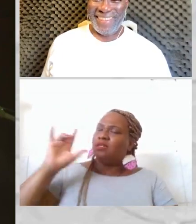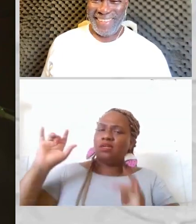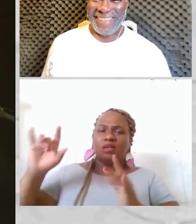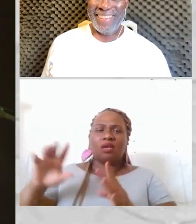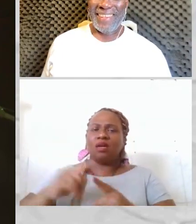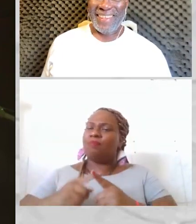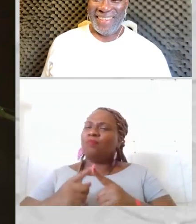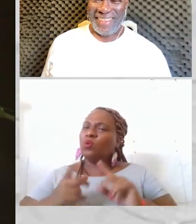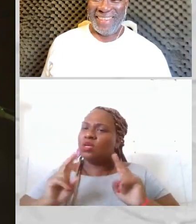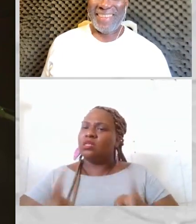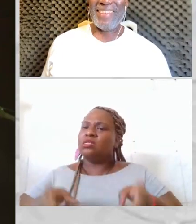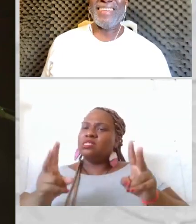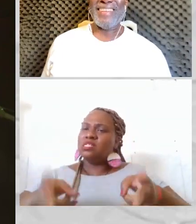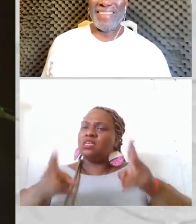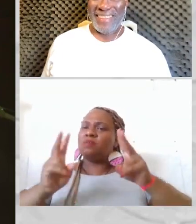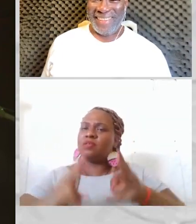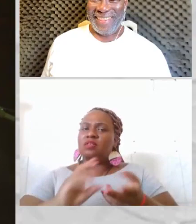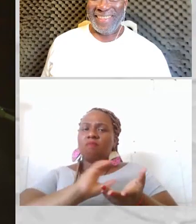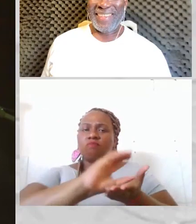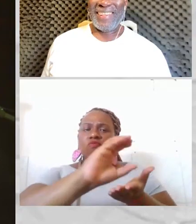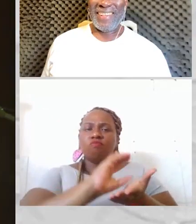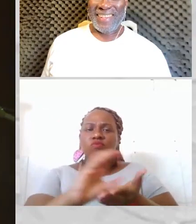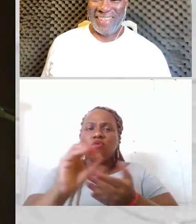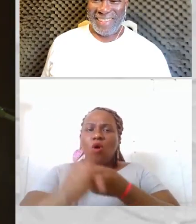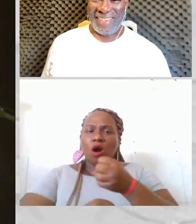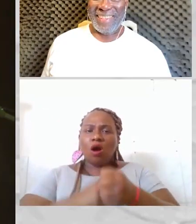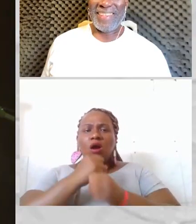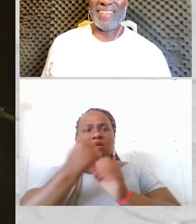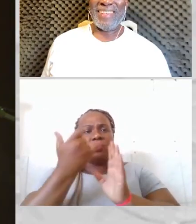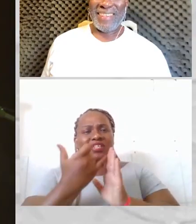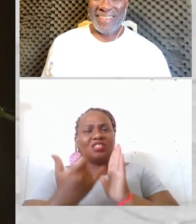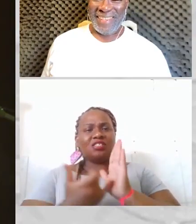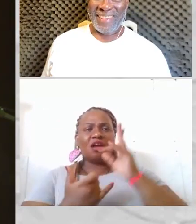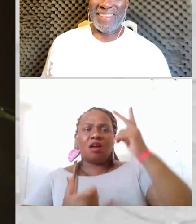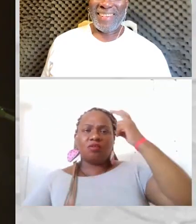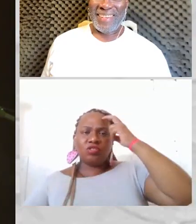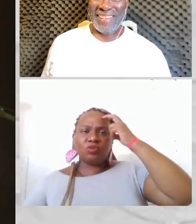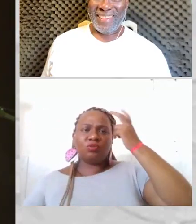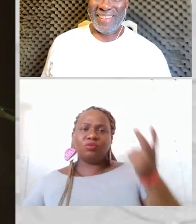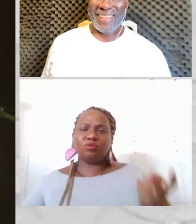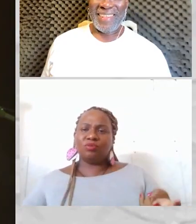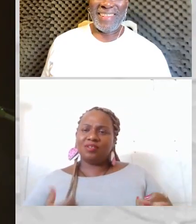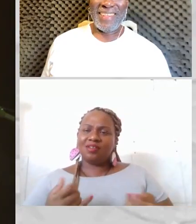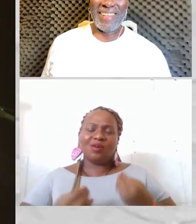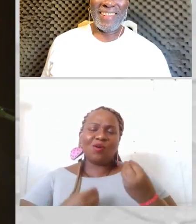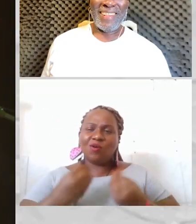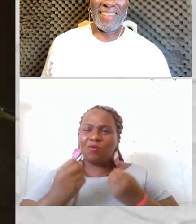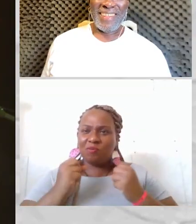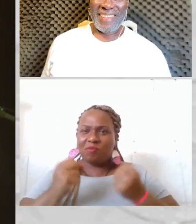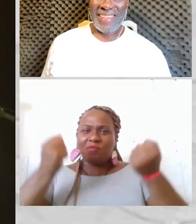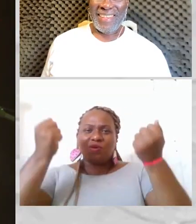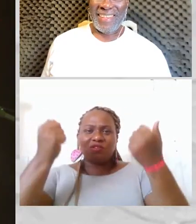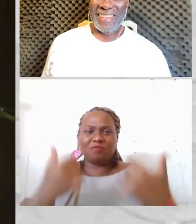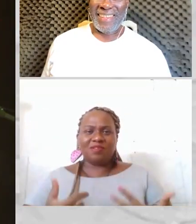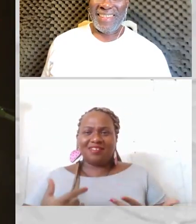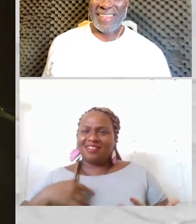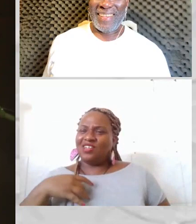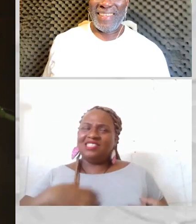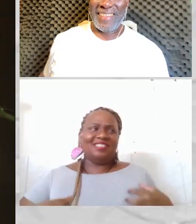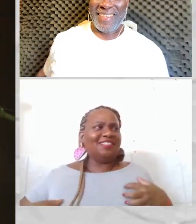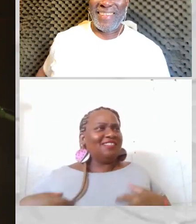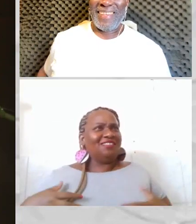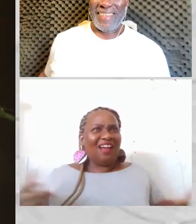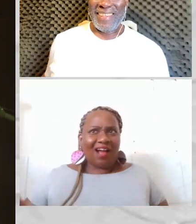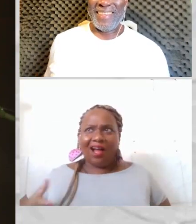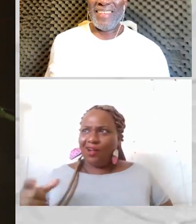comum, não é cotidiano, todo mês ou todo ano a gente tem editais de cultura? Queria que você falasse um pouco sobre essa, porque a gente é inquieto. Pô, bicho,